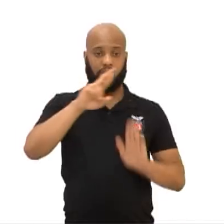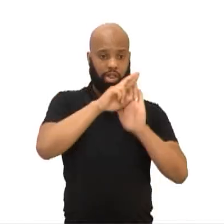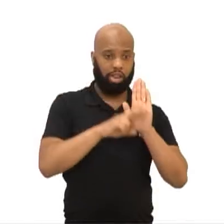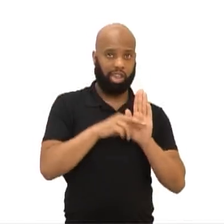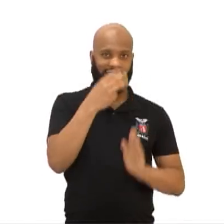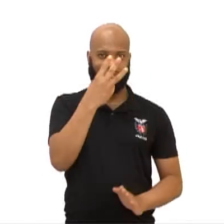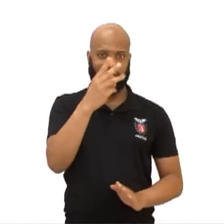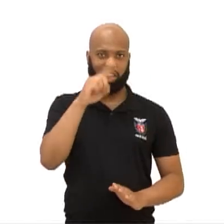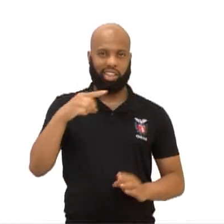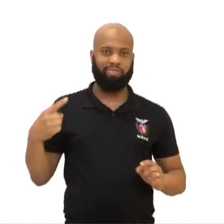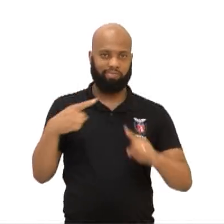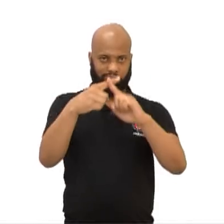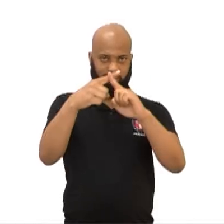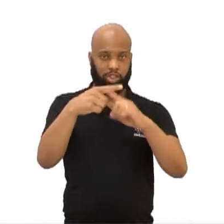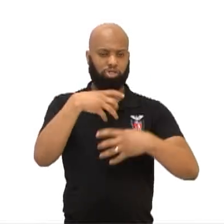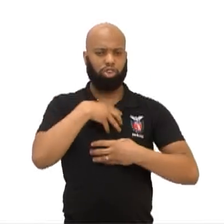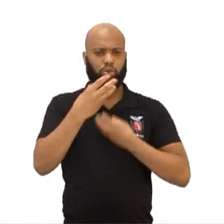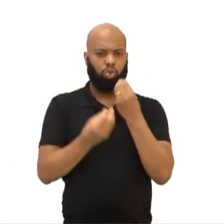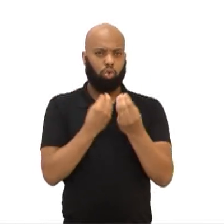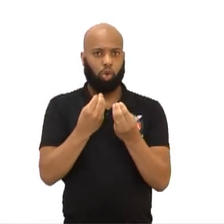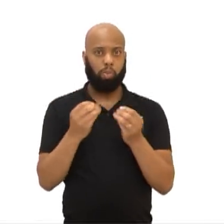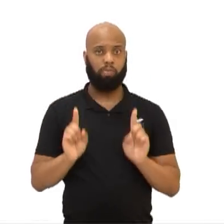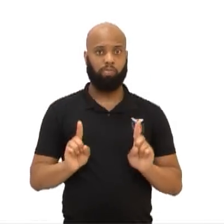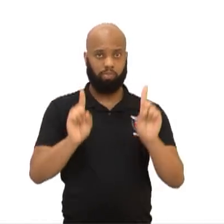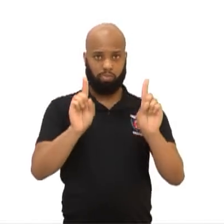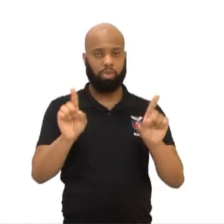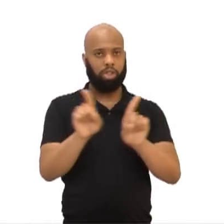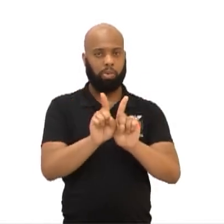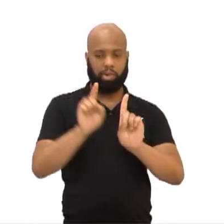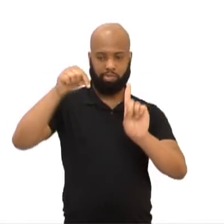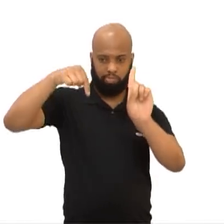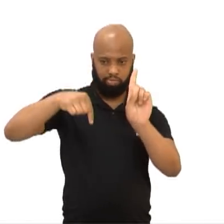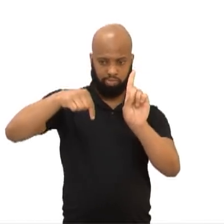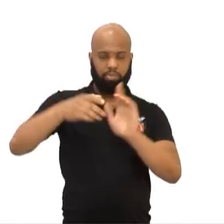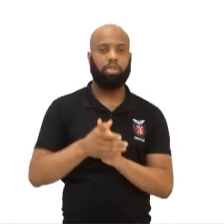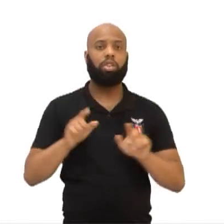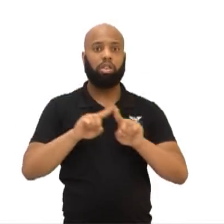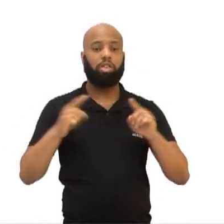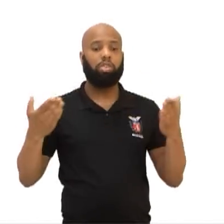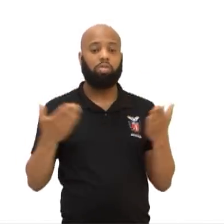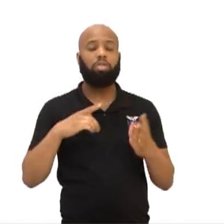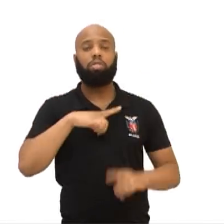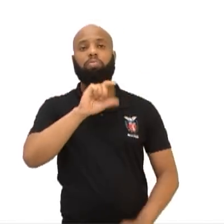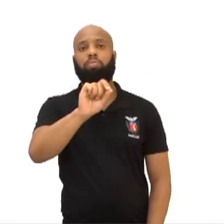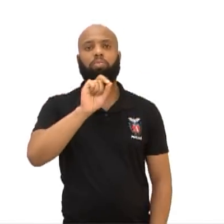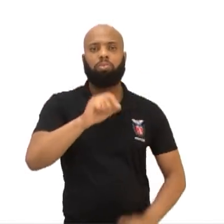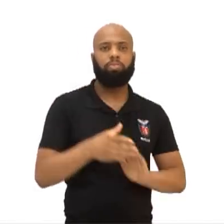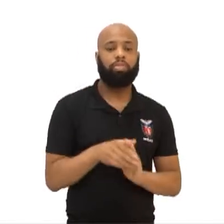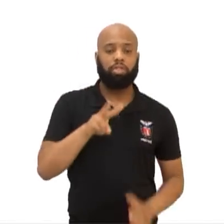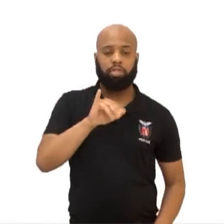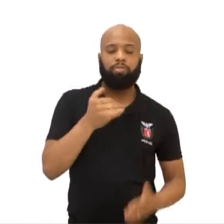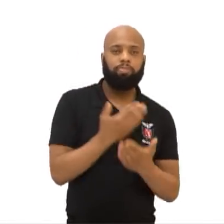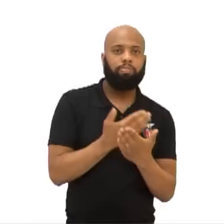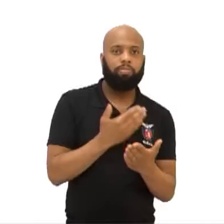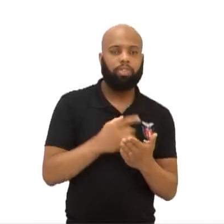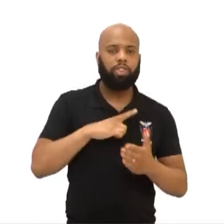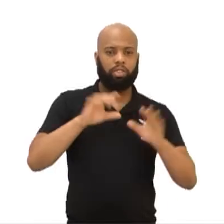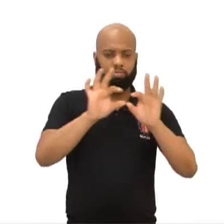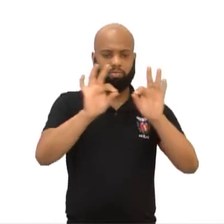grandezas diretamente e inversamente proporcionais. E hoje, nesta aula, nós vamos trabalhar com